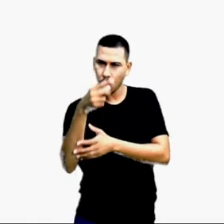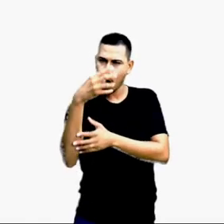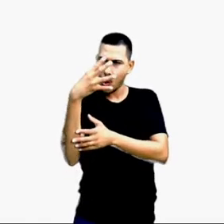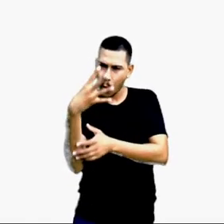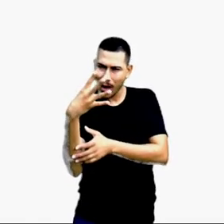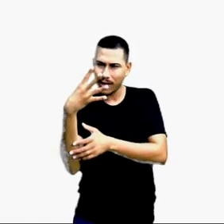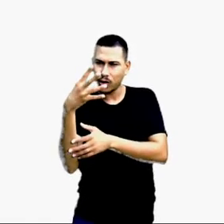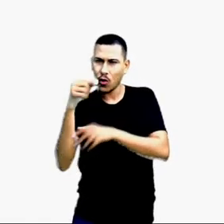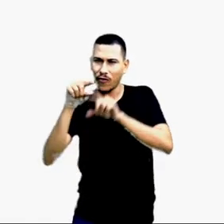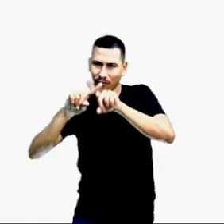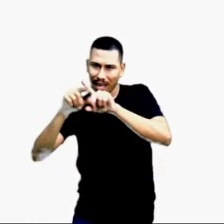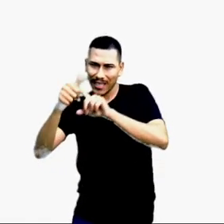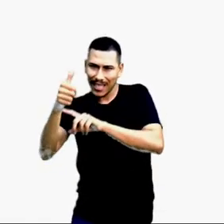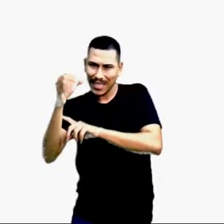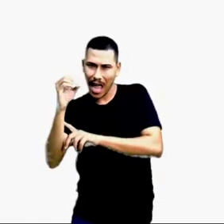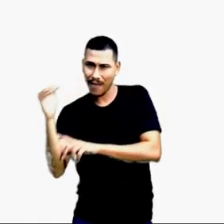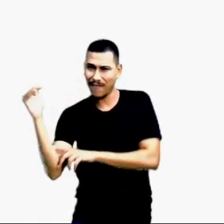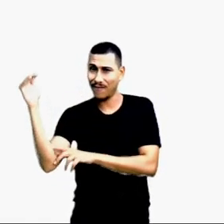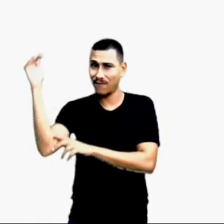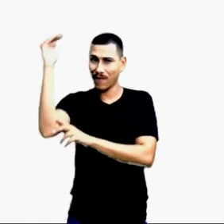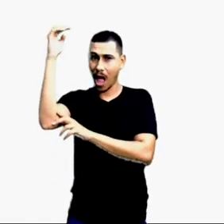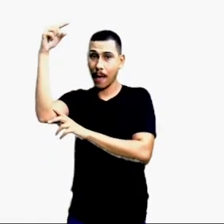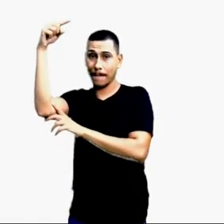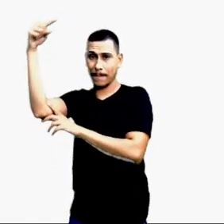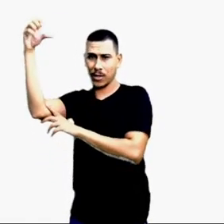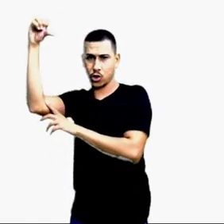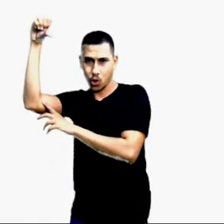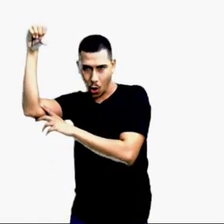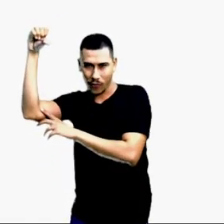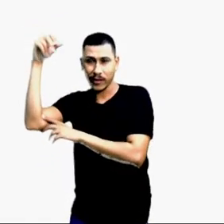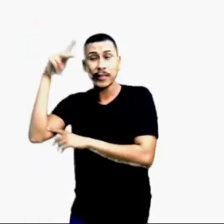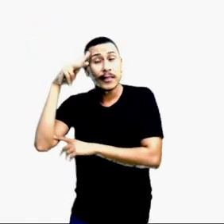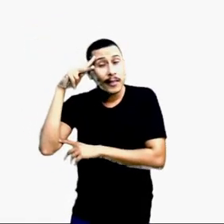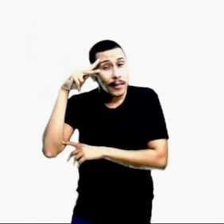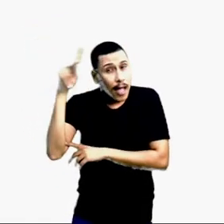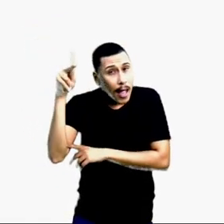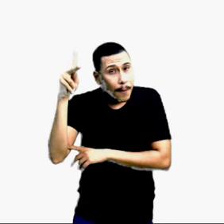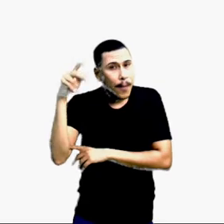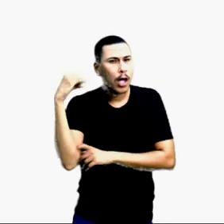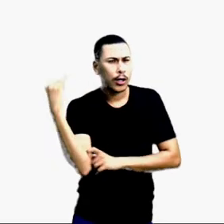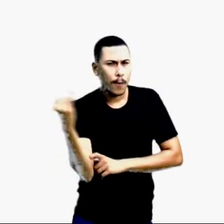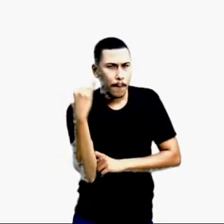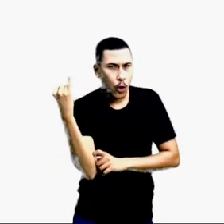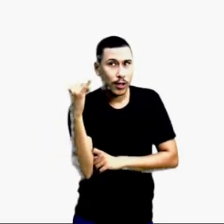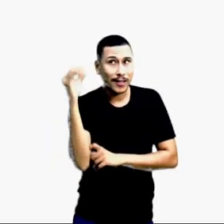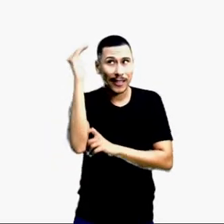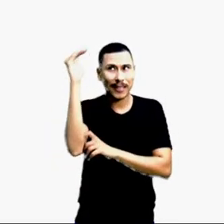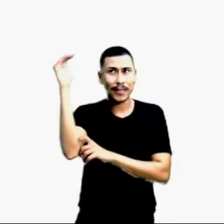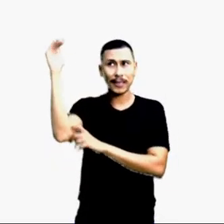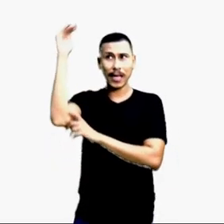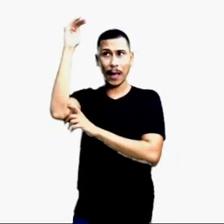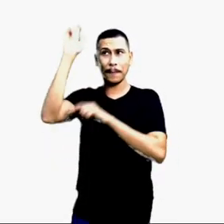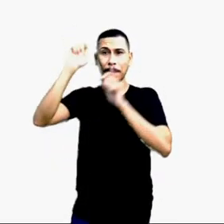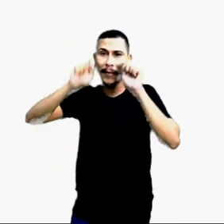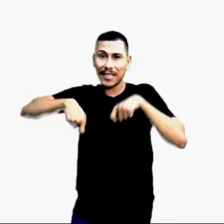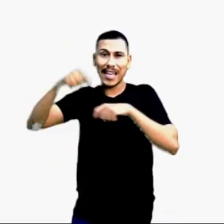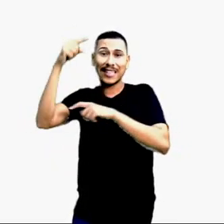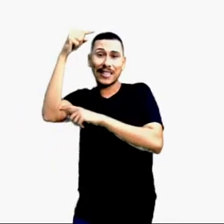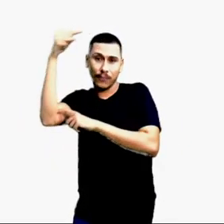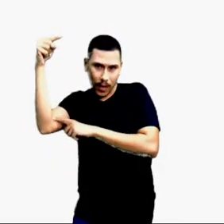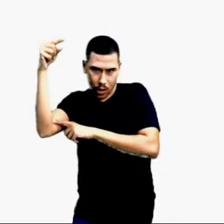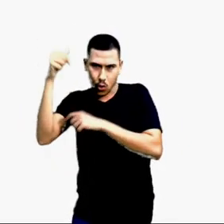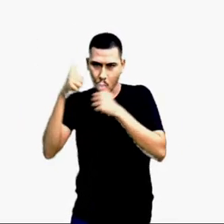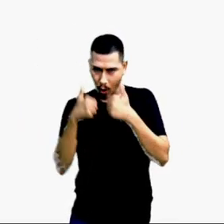vezes 10 elevado a menos 9. Lembre-se que o expoente, nesse caso, fica